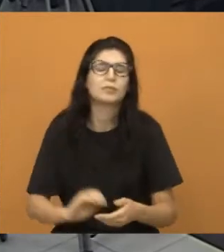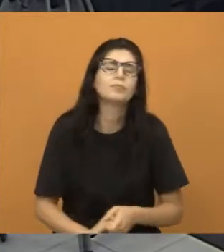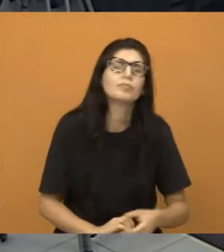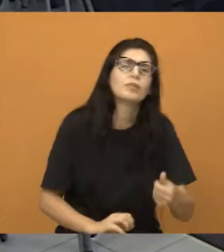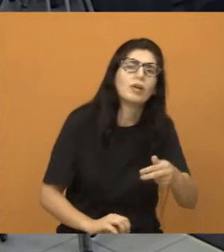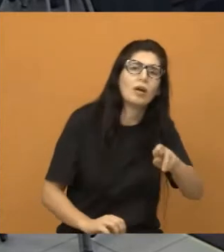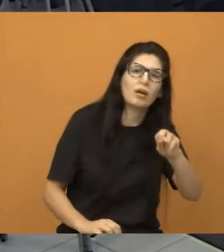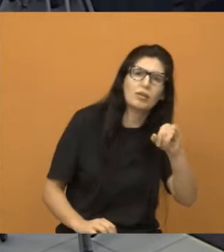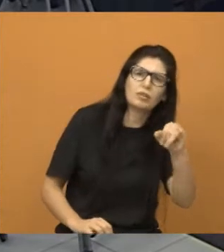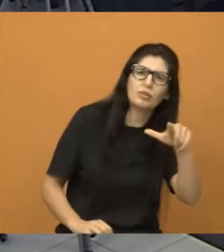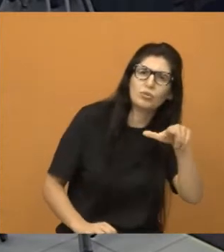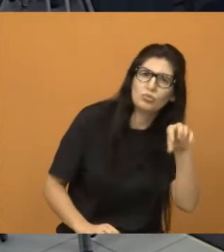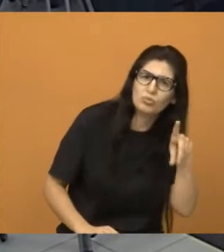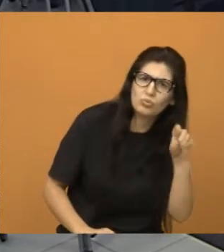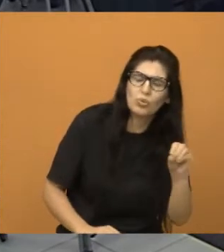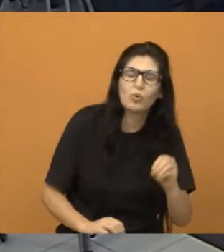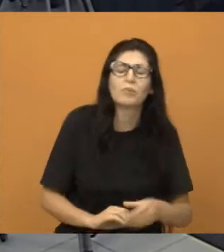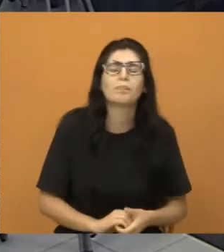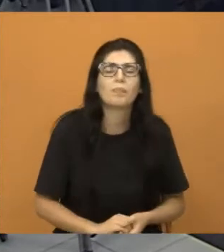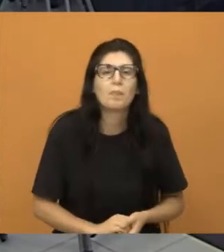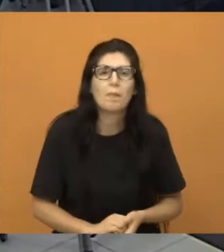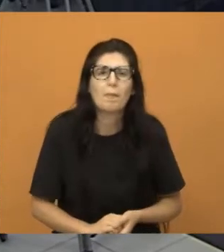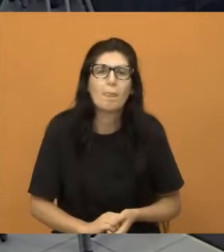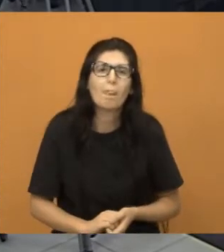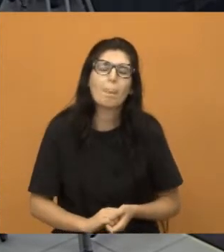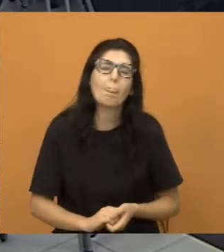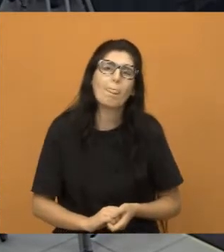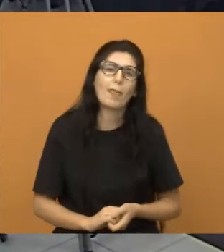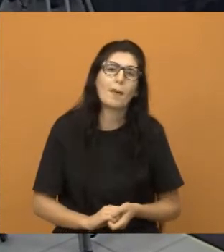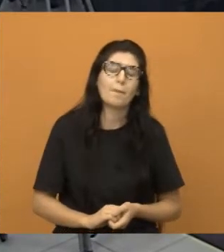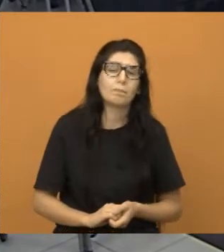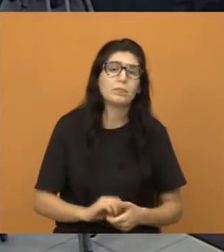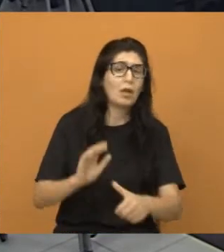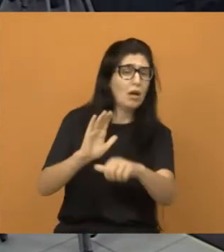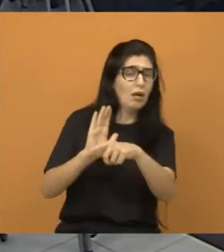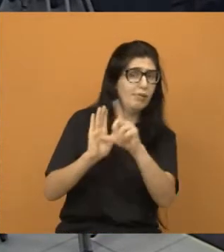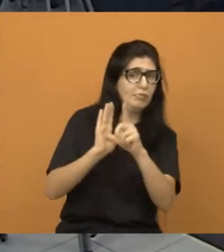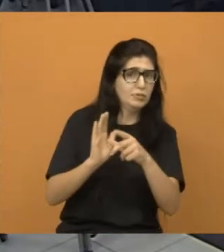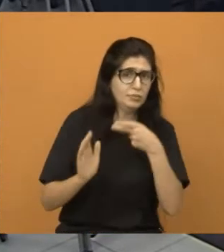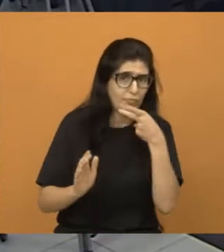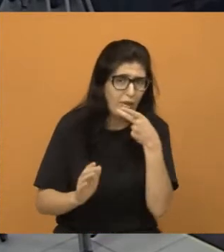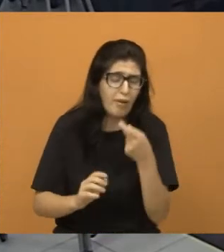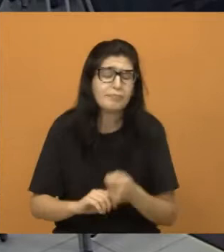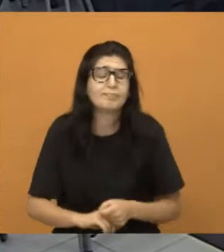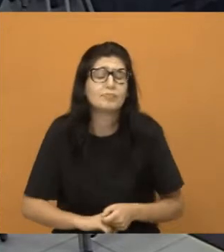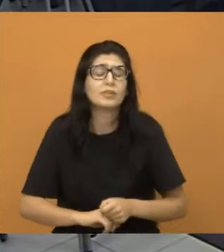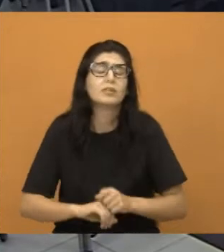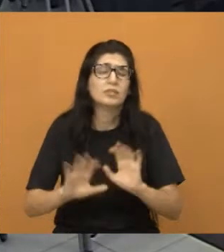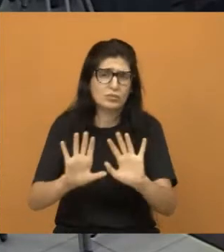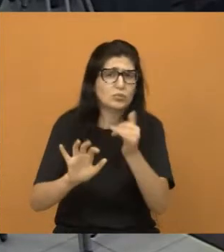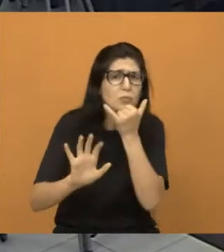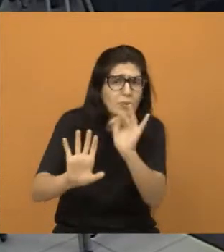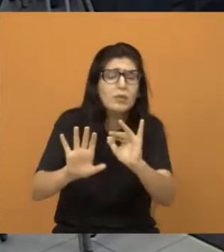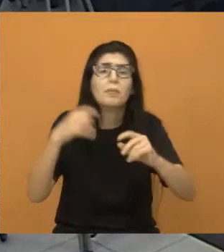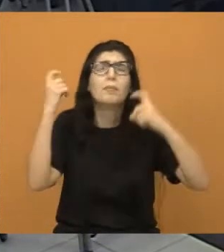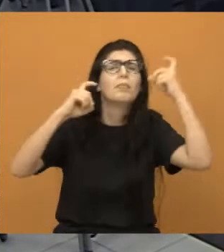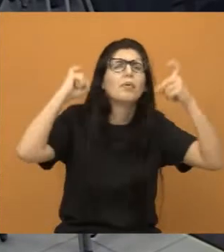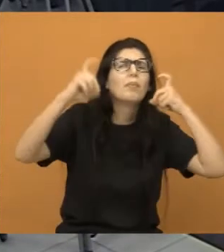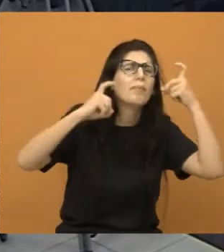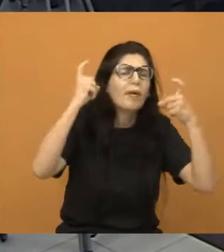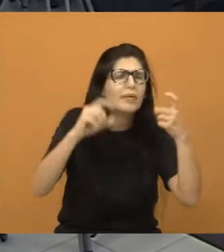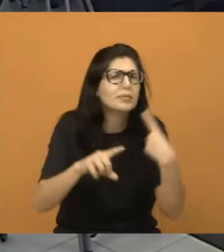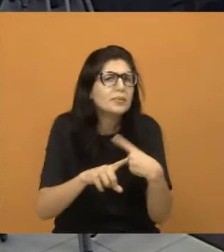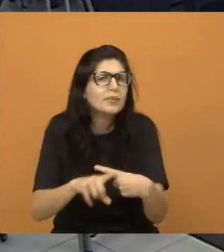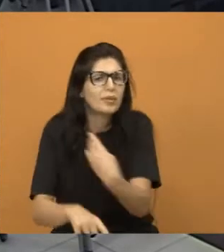Arildo Batista? Justificando meu voto, às vezes eu fico preocupado que esse governo já está indo aí